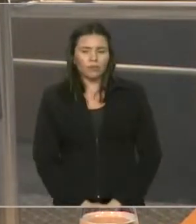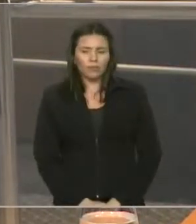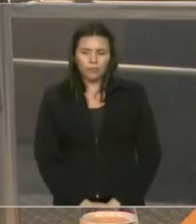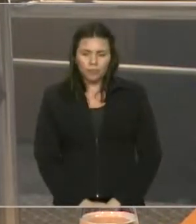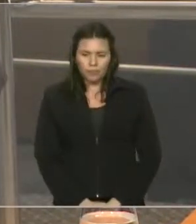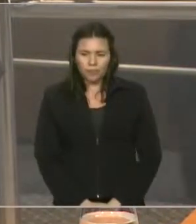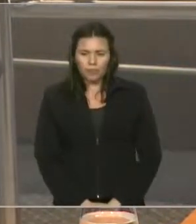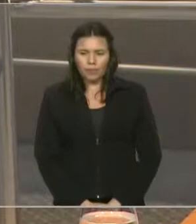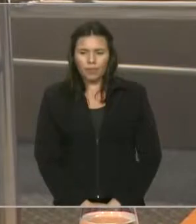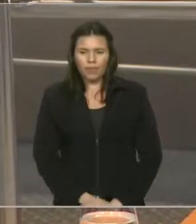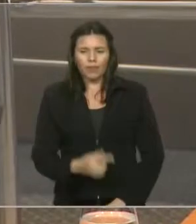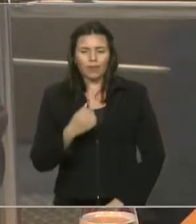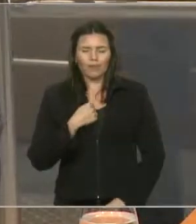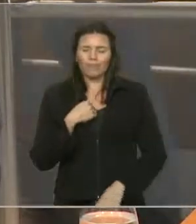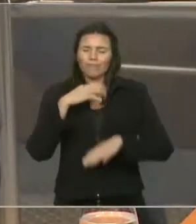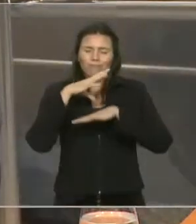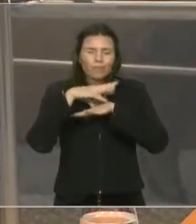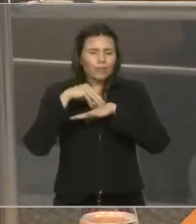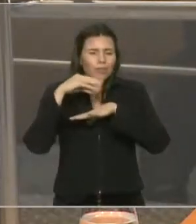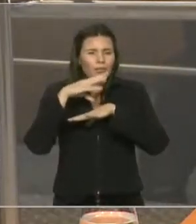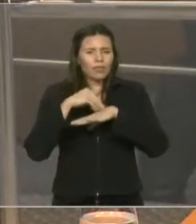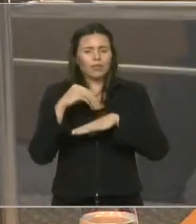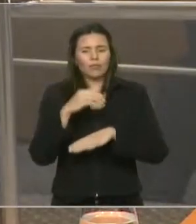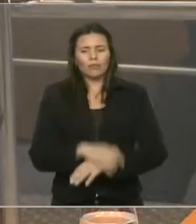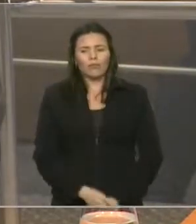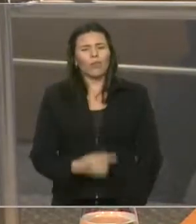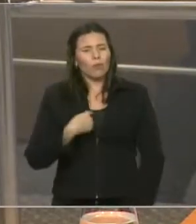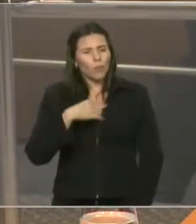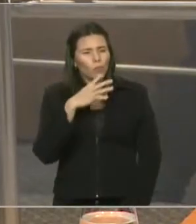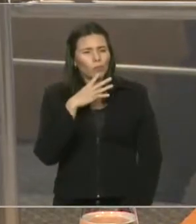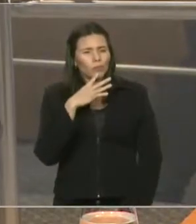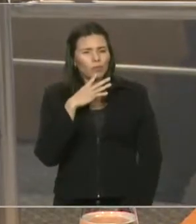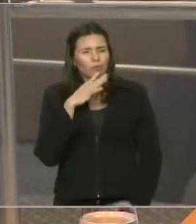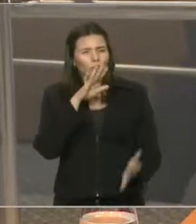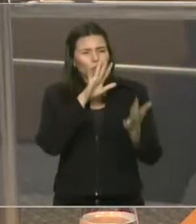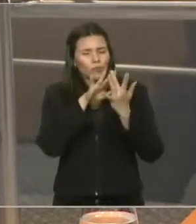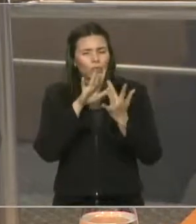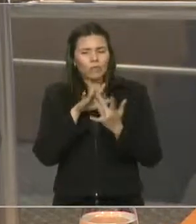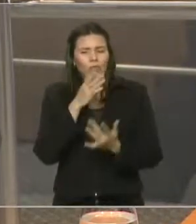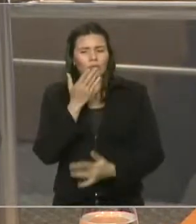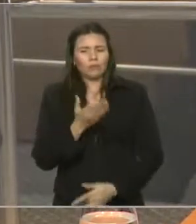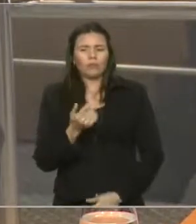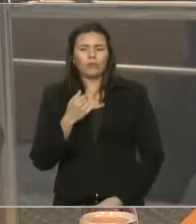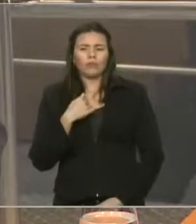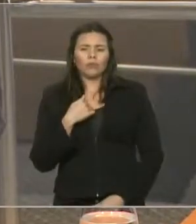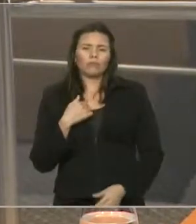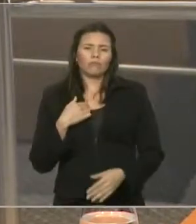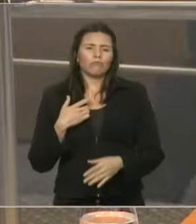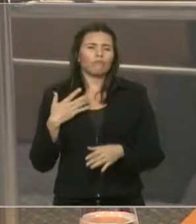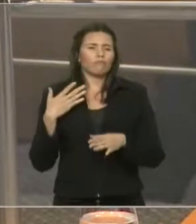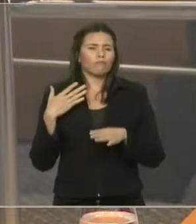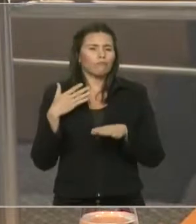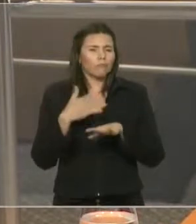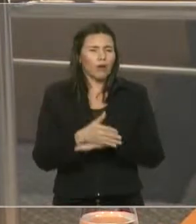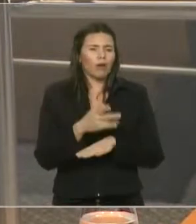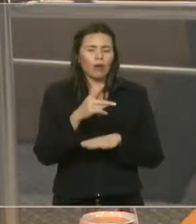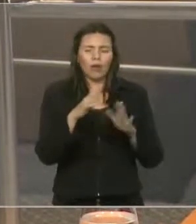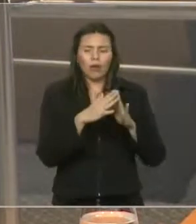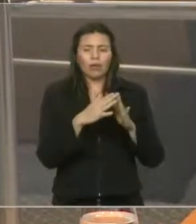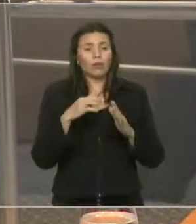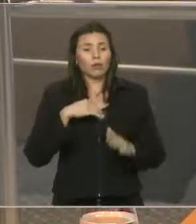que eu tive o maior carinho do mundo, que me abrigou durante muito tempo, e eu disse à filha